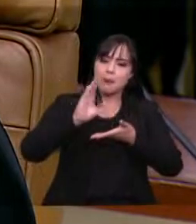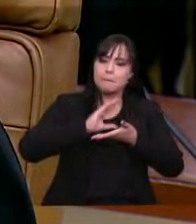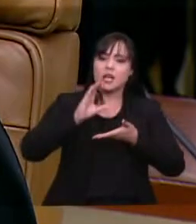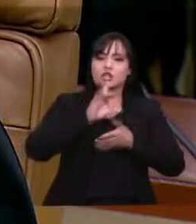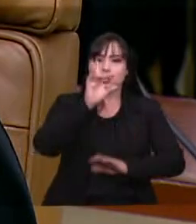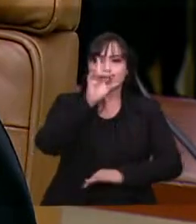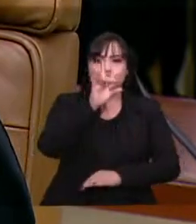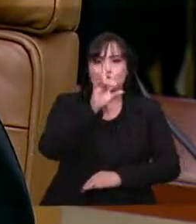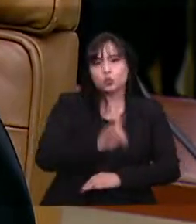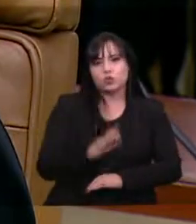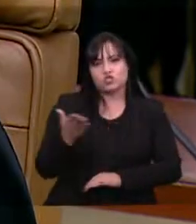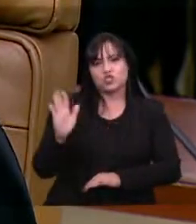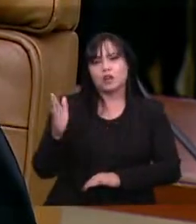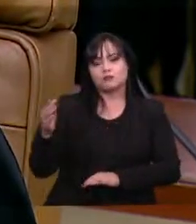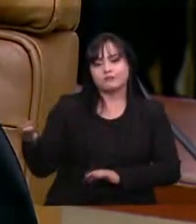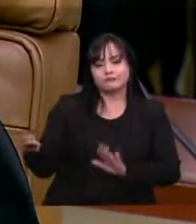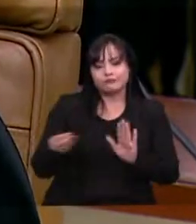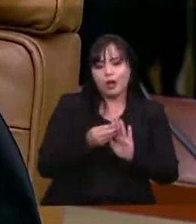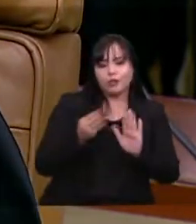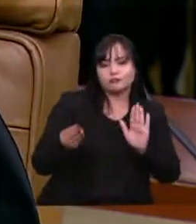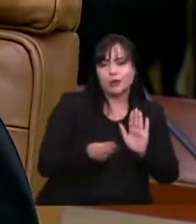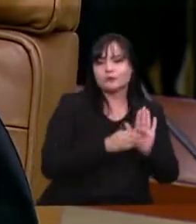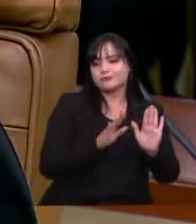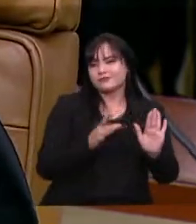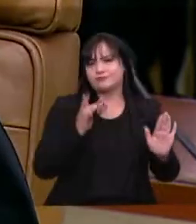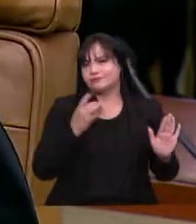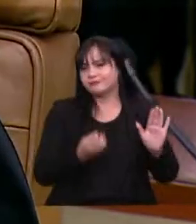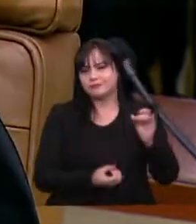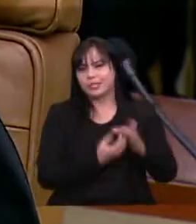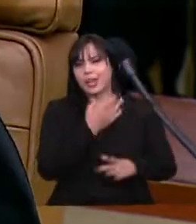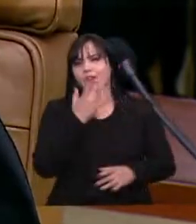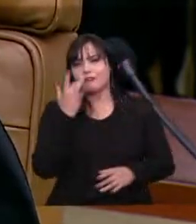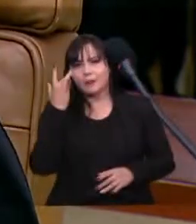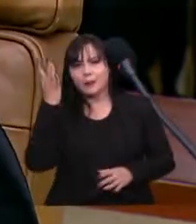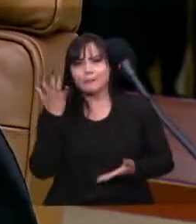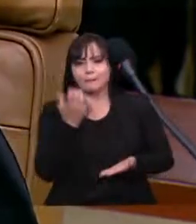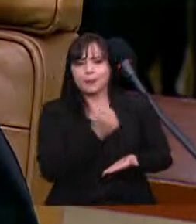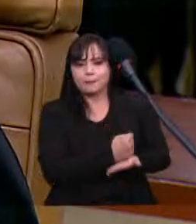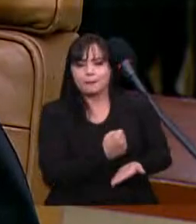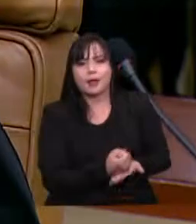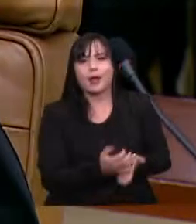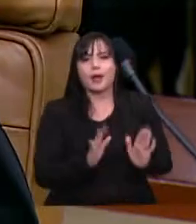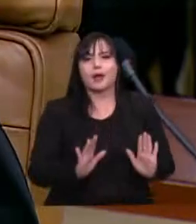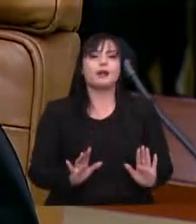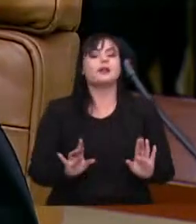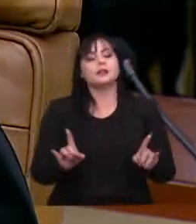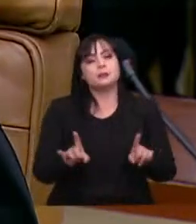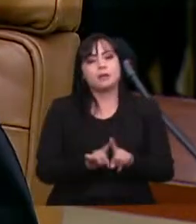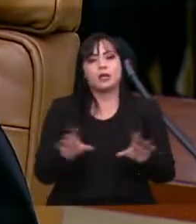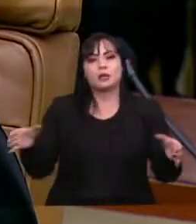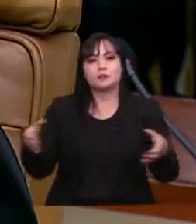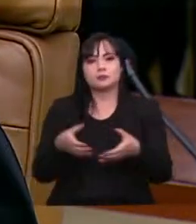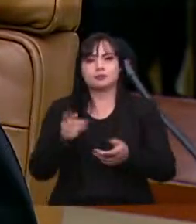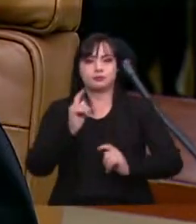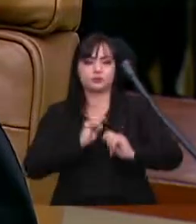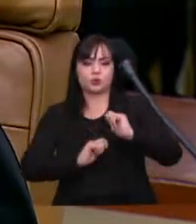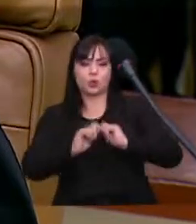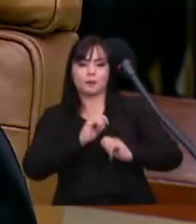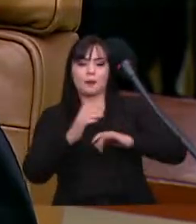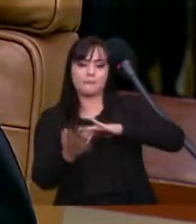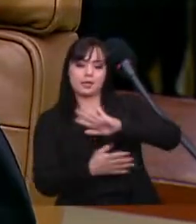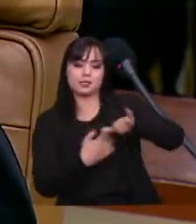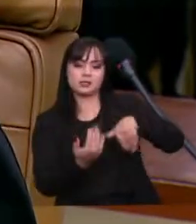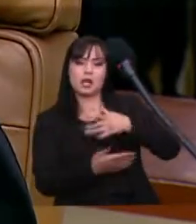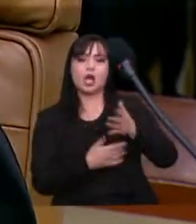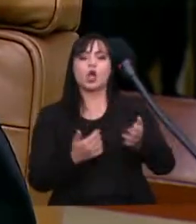diretores indicados criar facilidades para a celebração de contratos para ludir da sociedade economia mista com